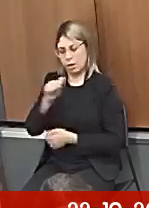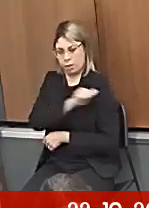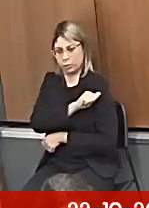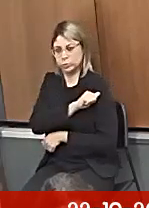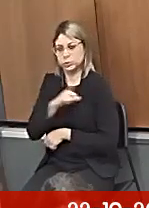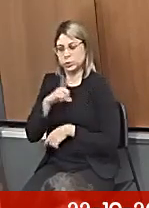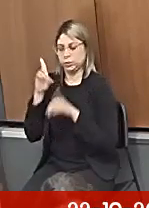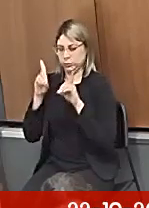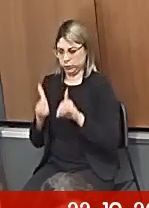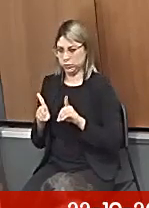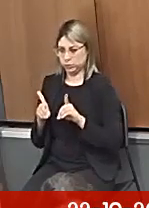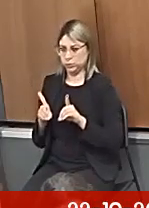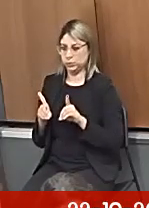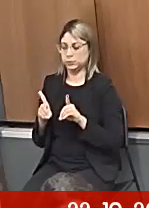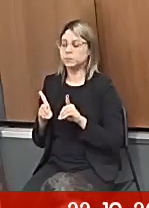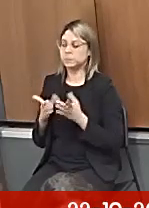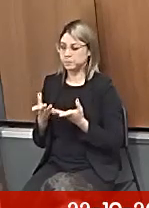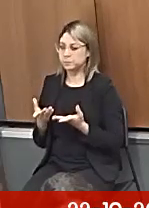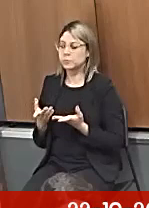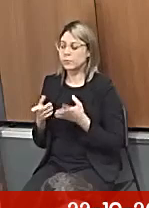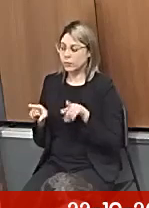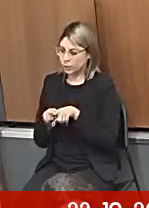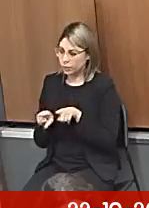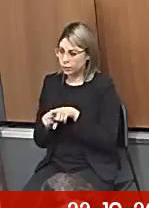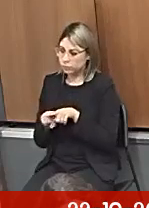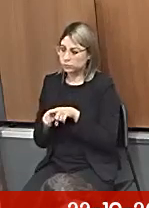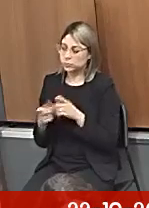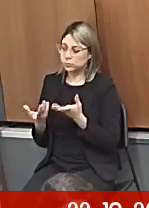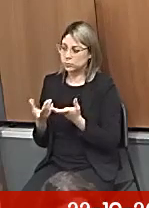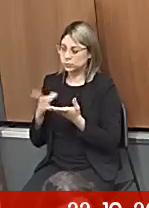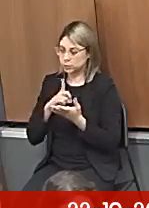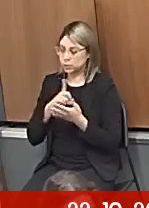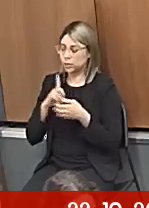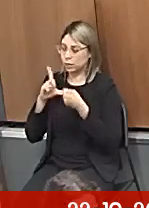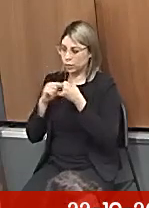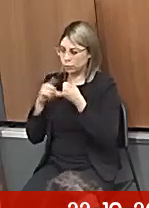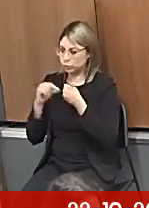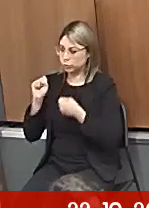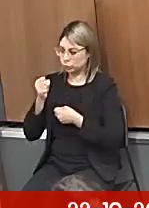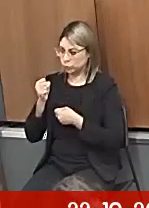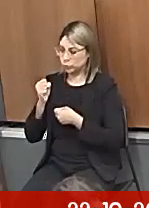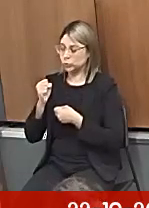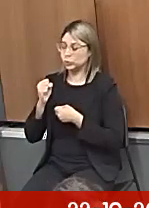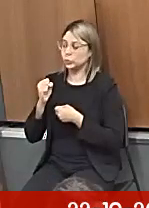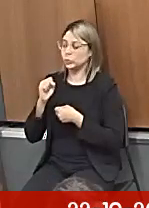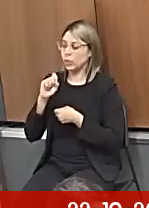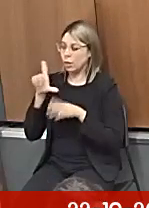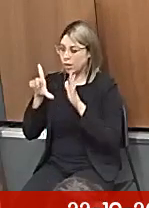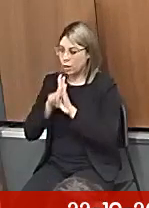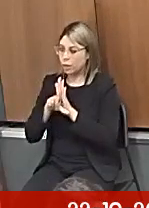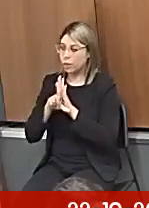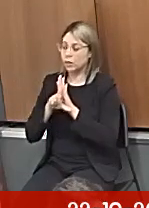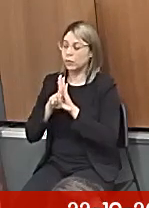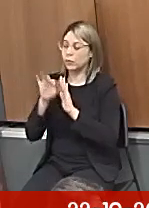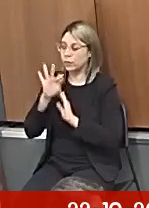com deficiência, notadamente em relação ao disposto no artigo 8º, inciso 1 da Lei Federal